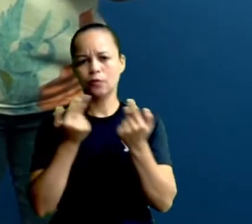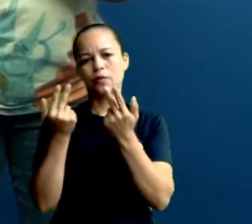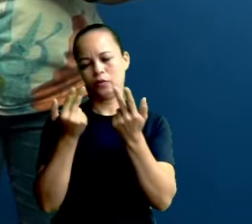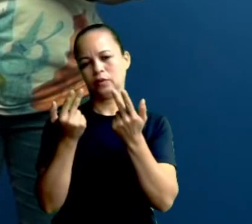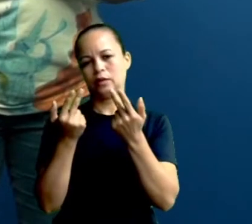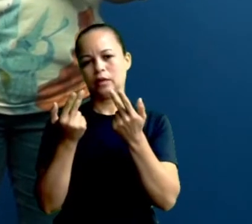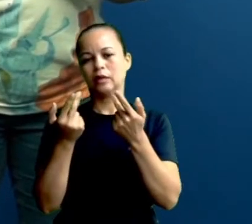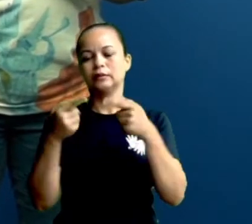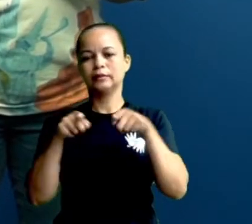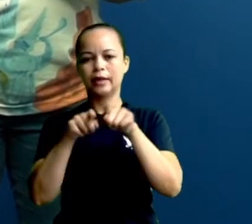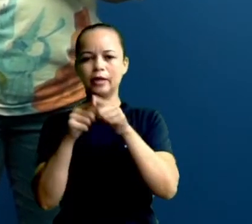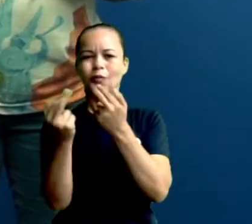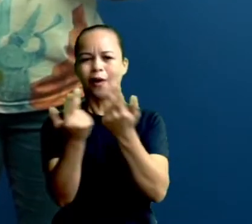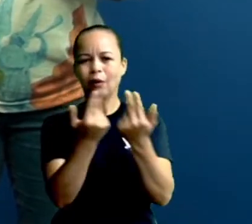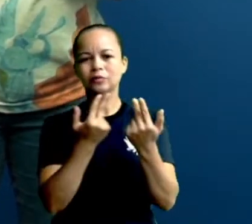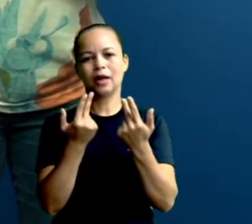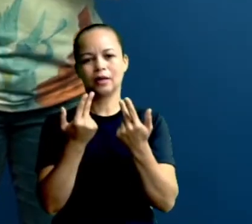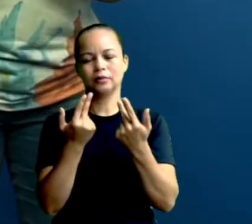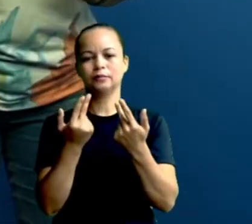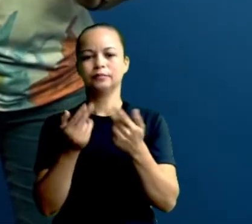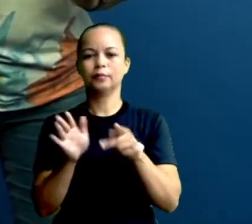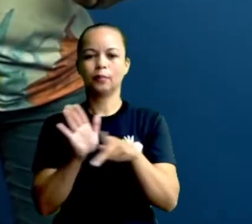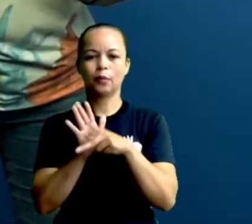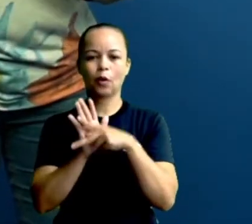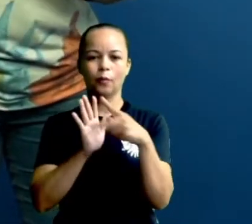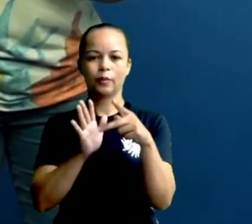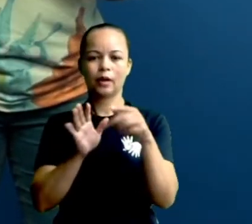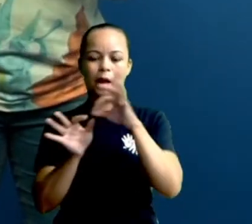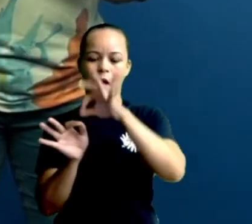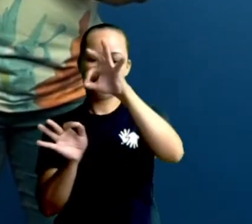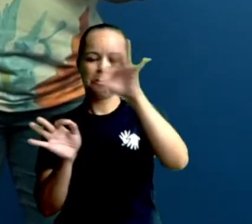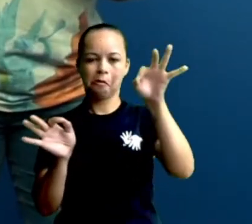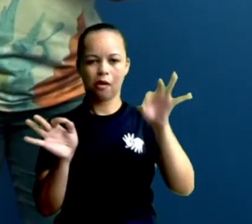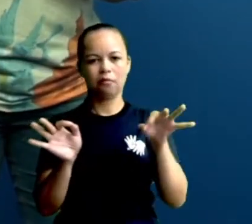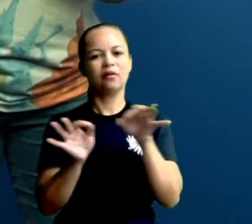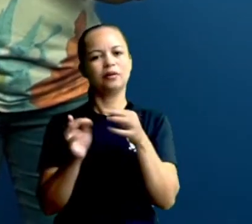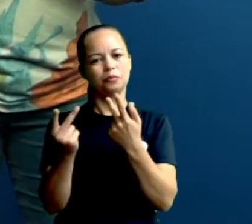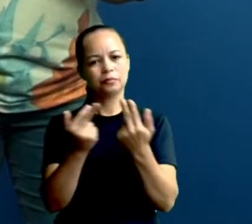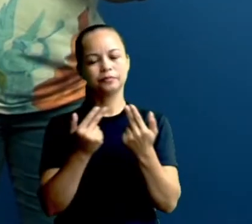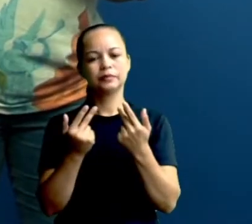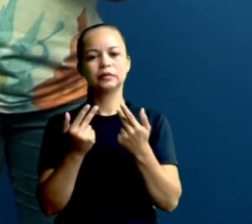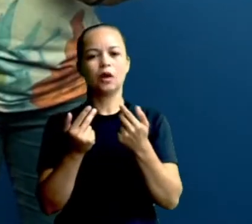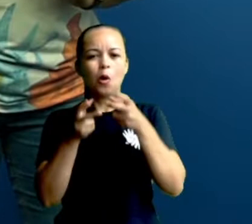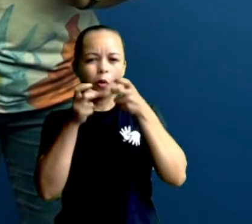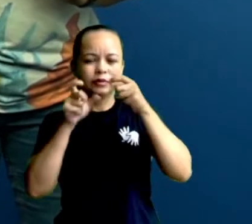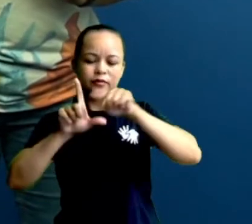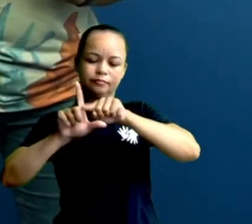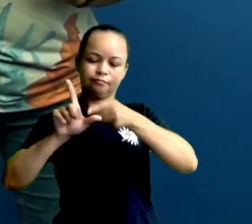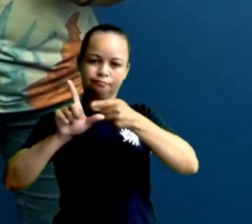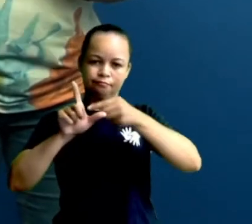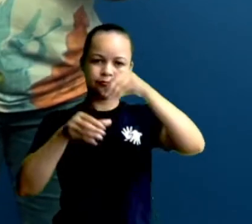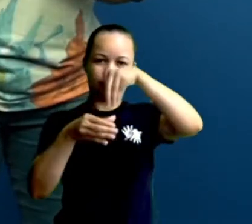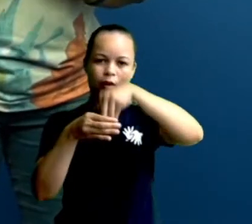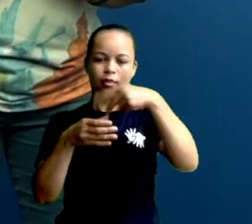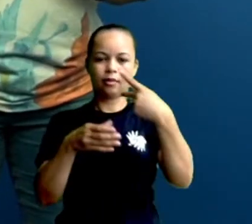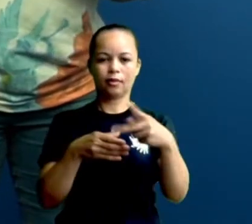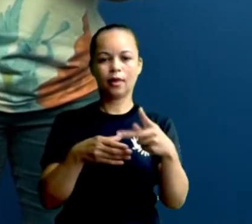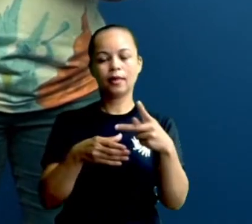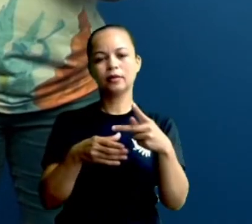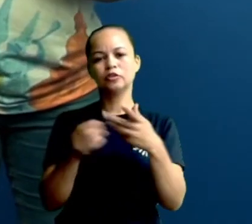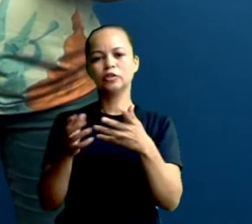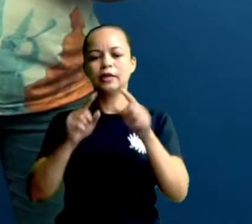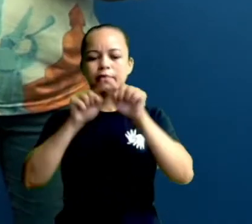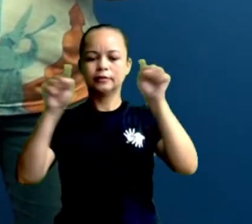contêm as mesmas medidas. E a gente pode observar que os ângulos internos desses retângulos